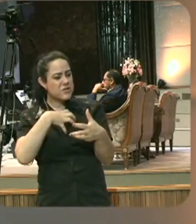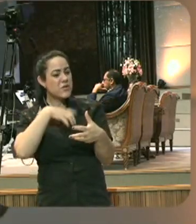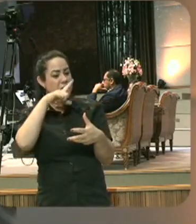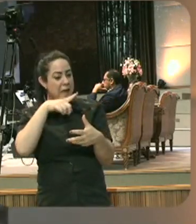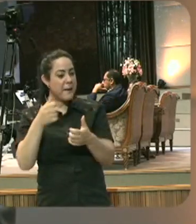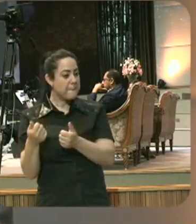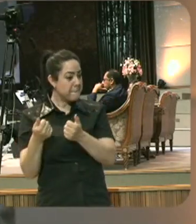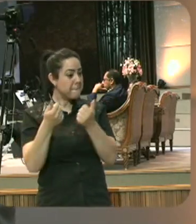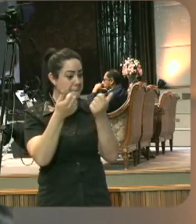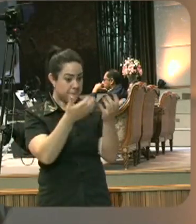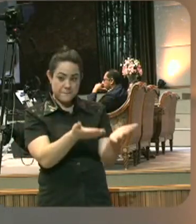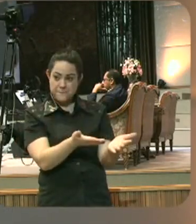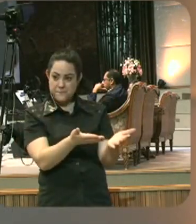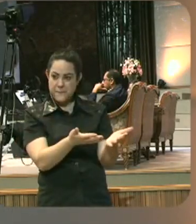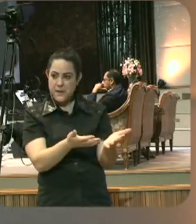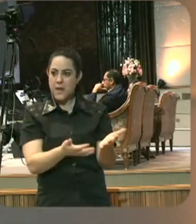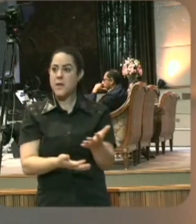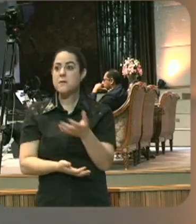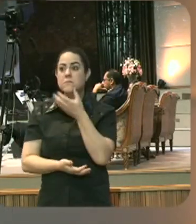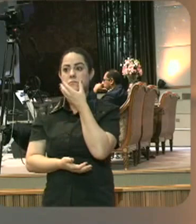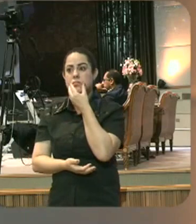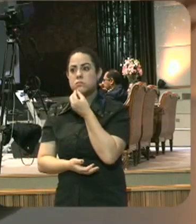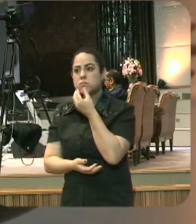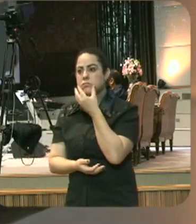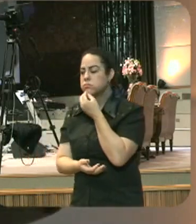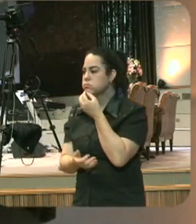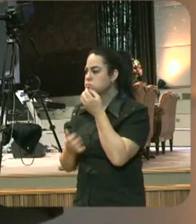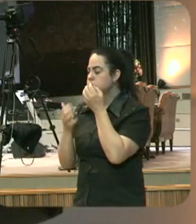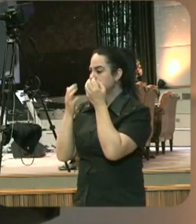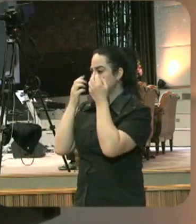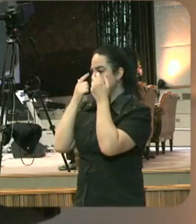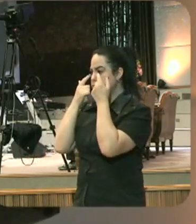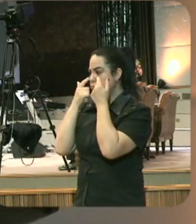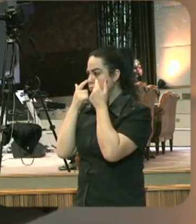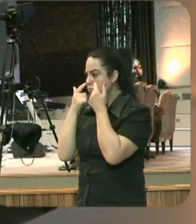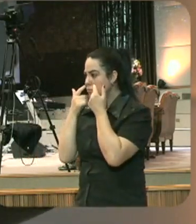era para você. E de repente aquele homem começou a chorar naquela porta.